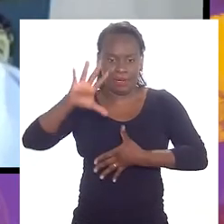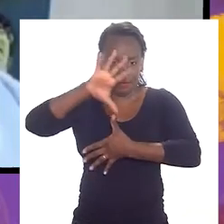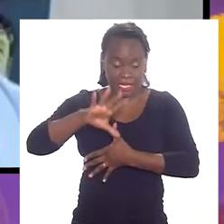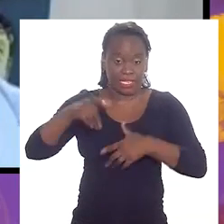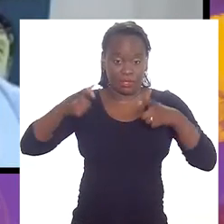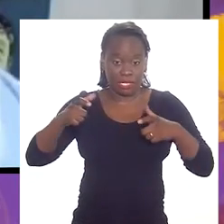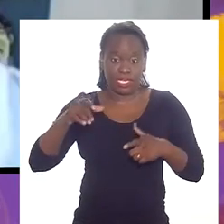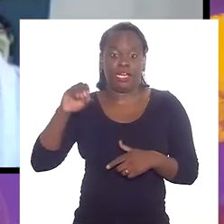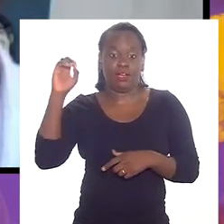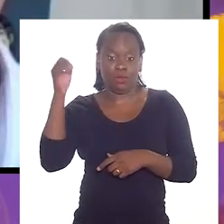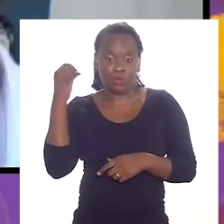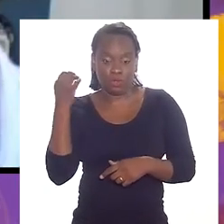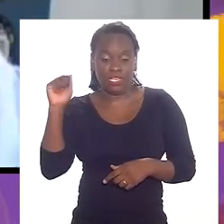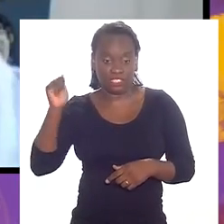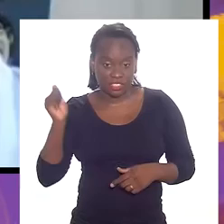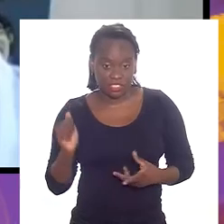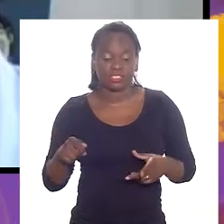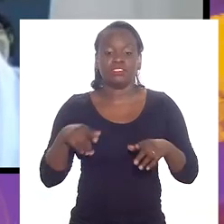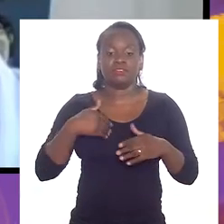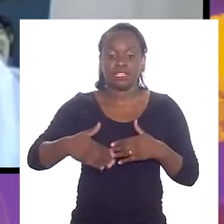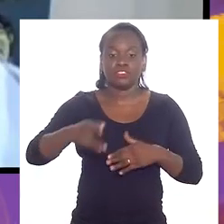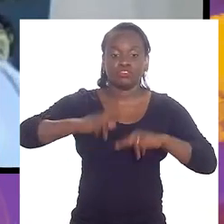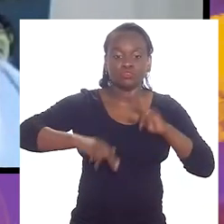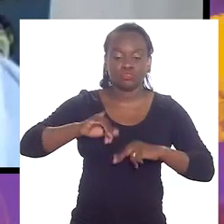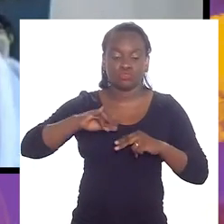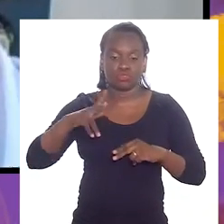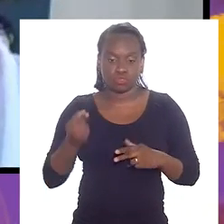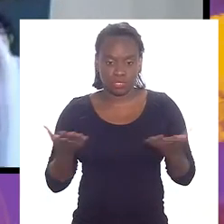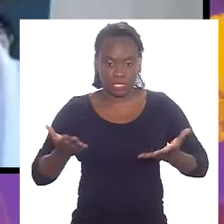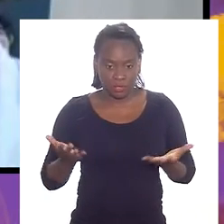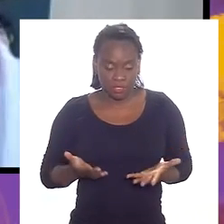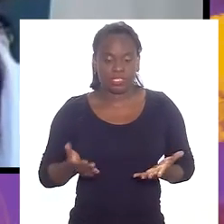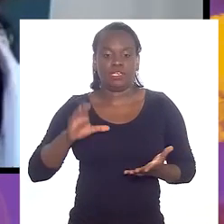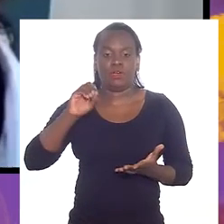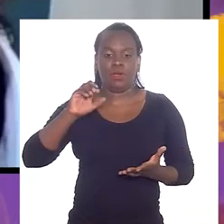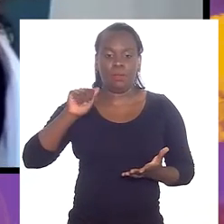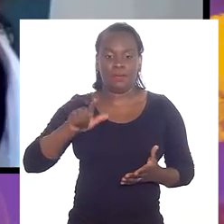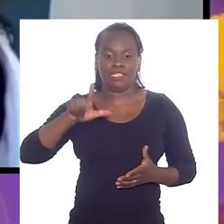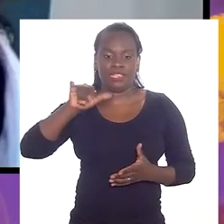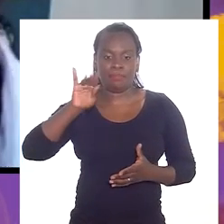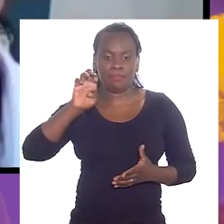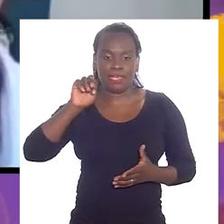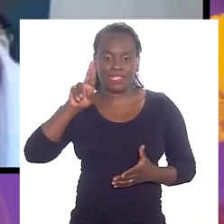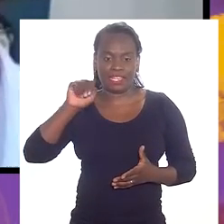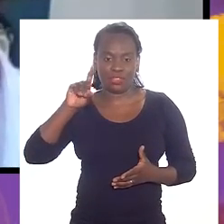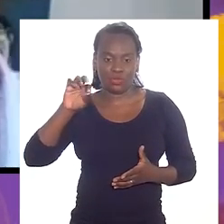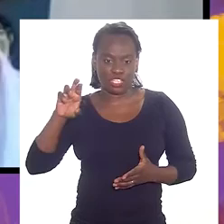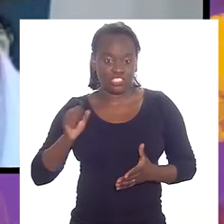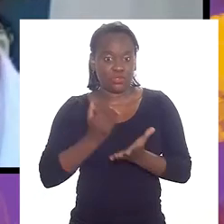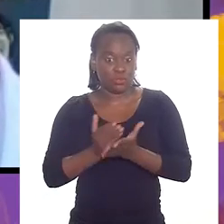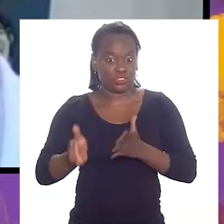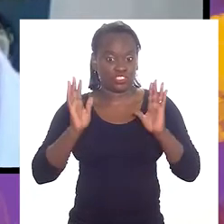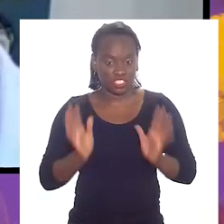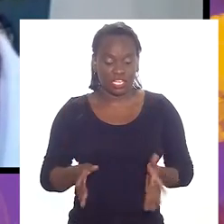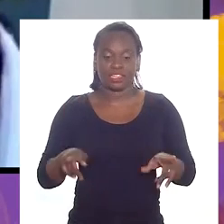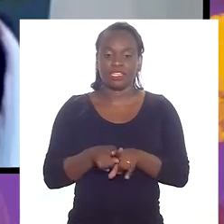América na Colômbia e na Argentina a partir de junho e julho desse ano a Copa Libertadores da América que